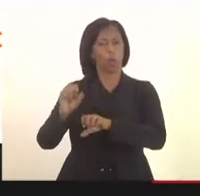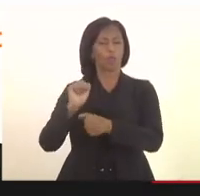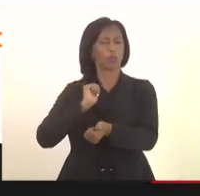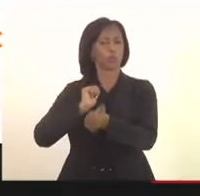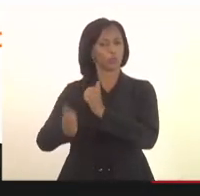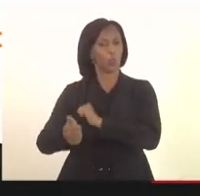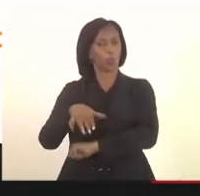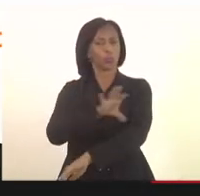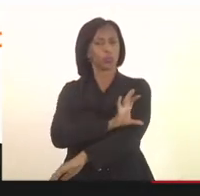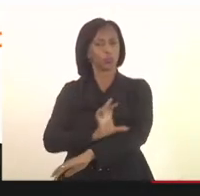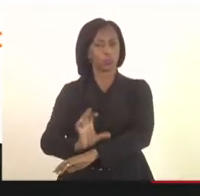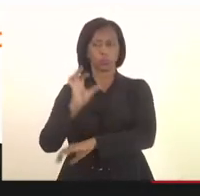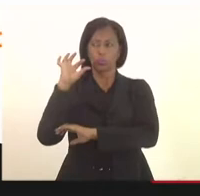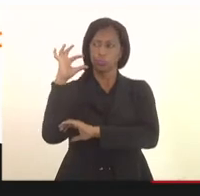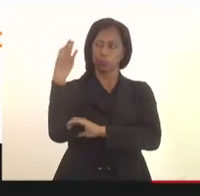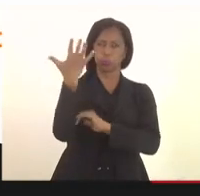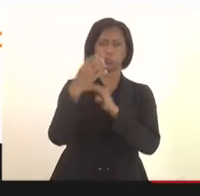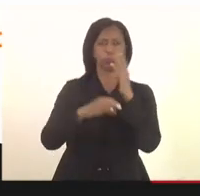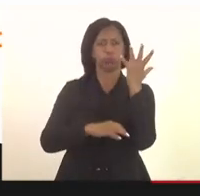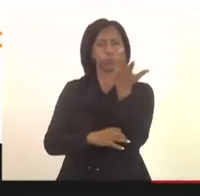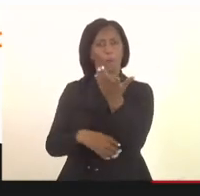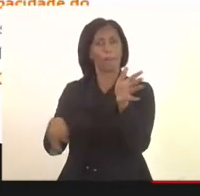que nós também realizamos no estado.